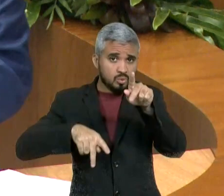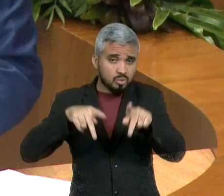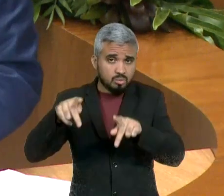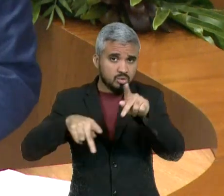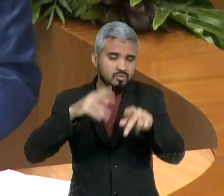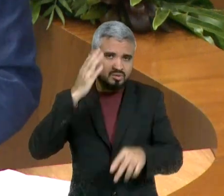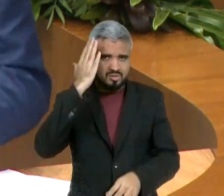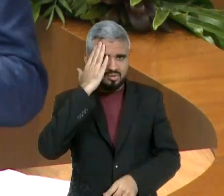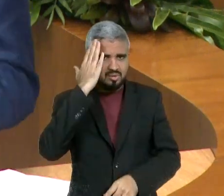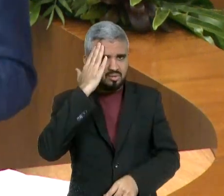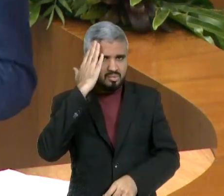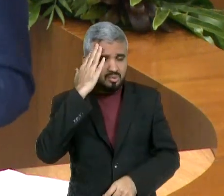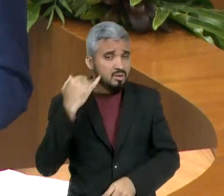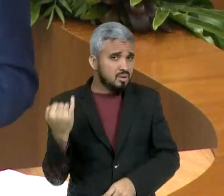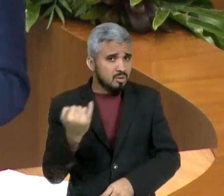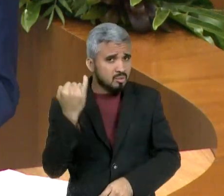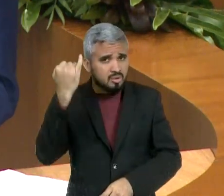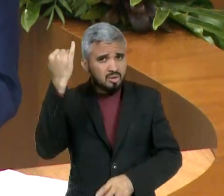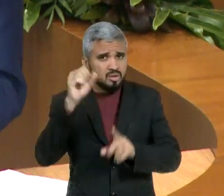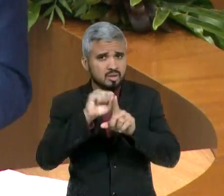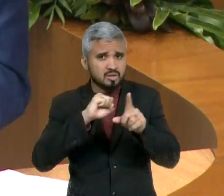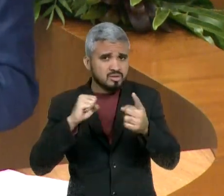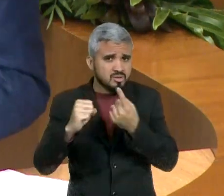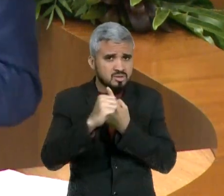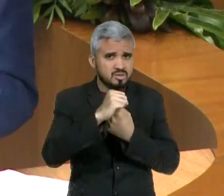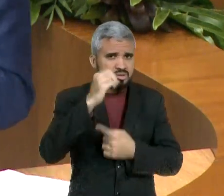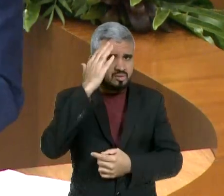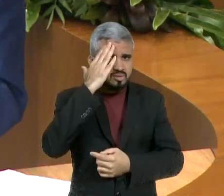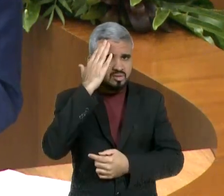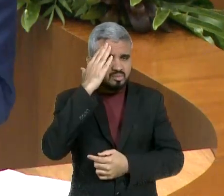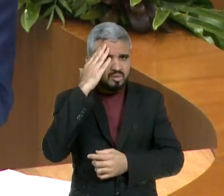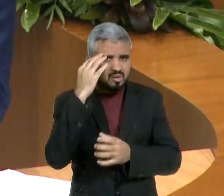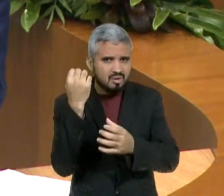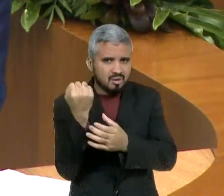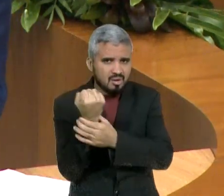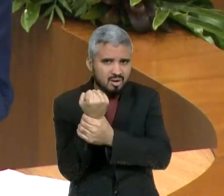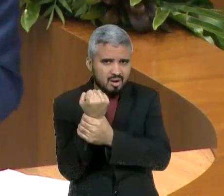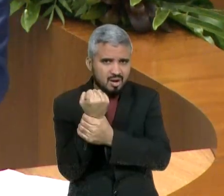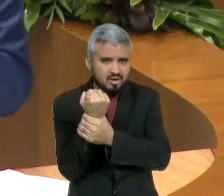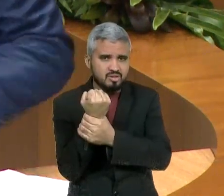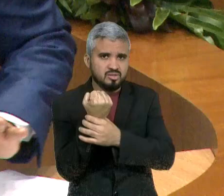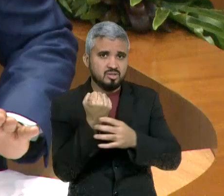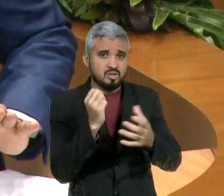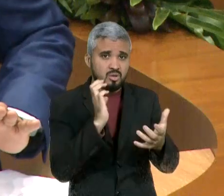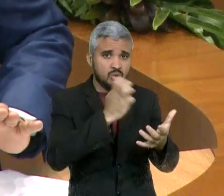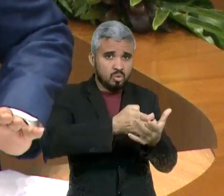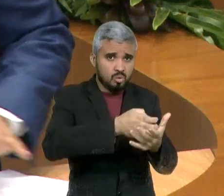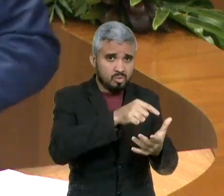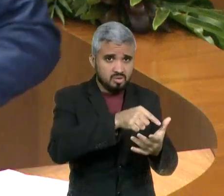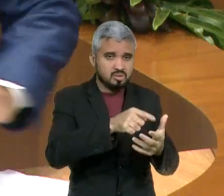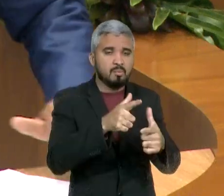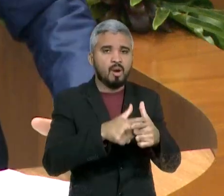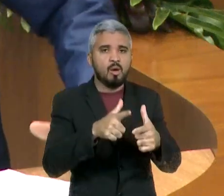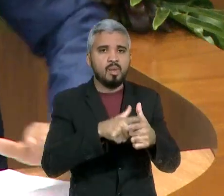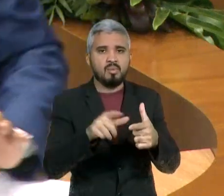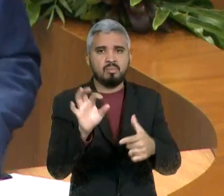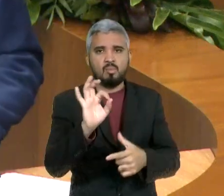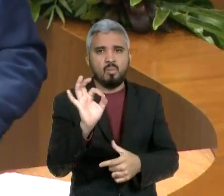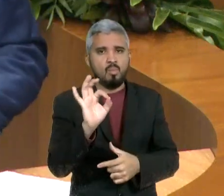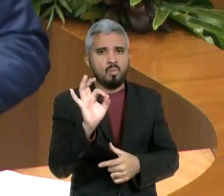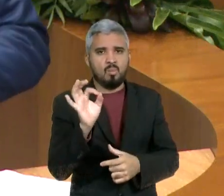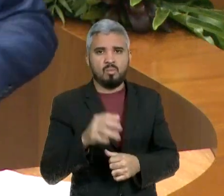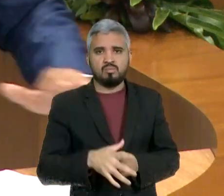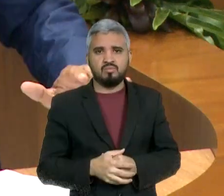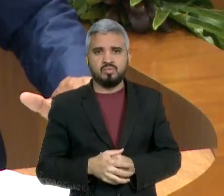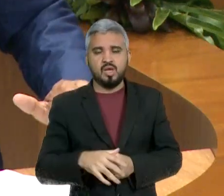para a sociedade ter a segurança jurídica, a garantia de que o imóvel que ela está comprando não tem nenhum problema, não está preso na